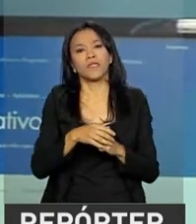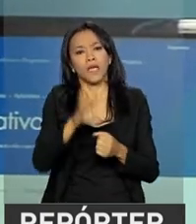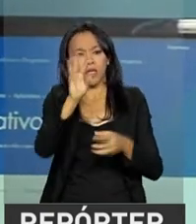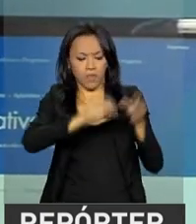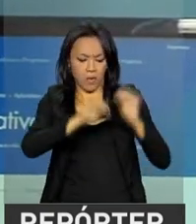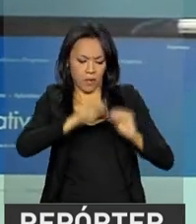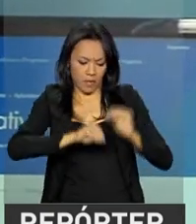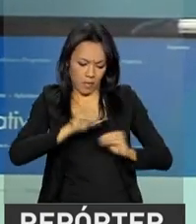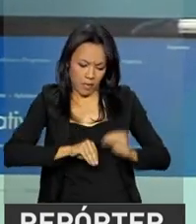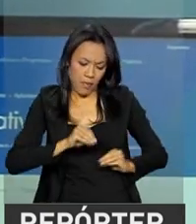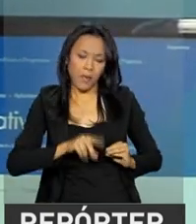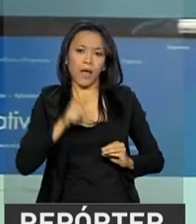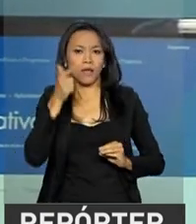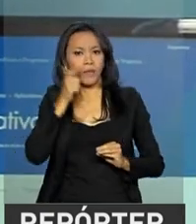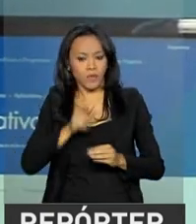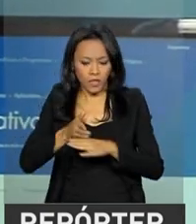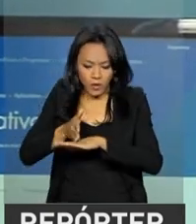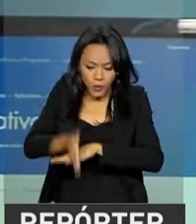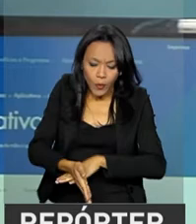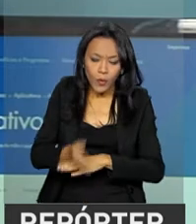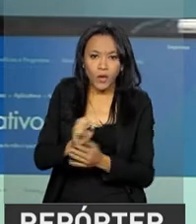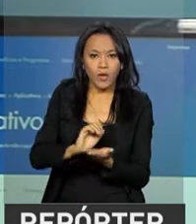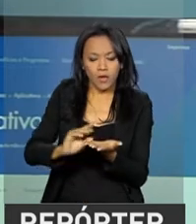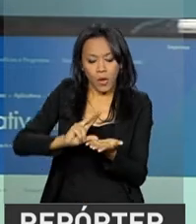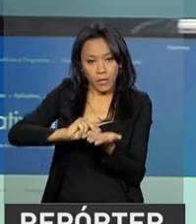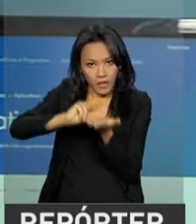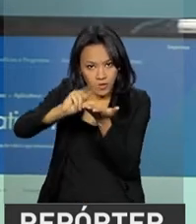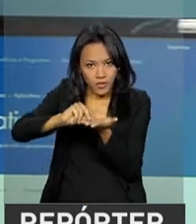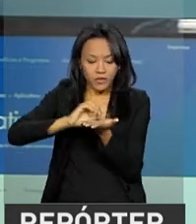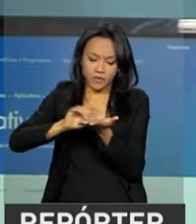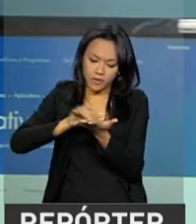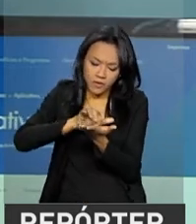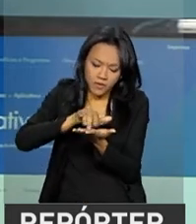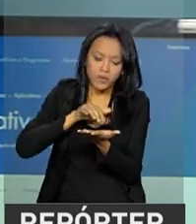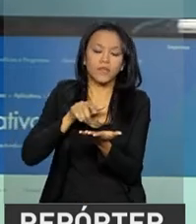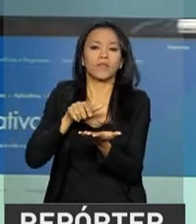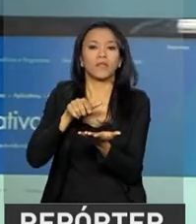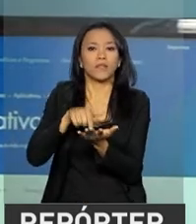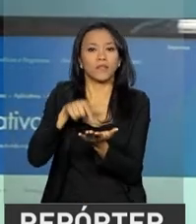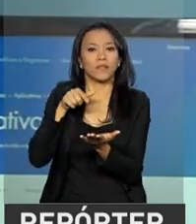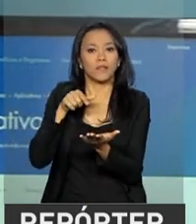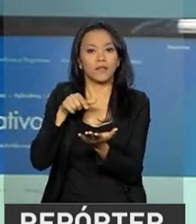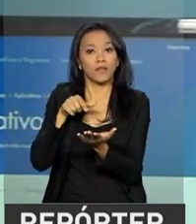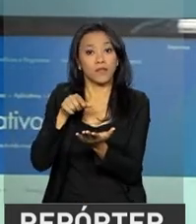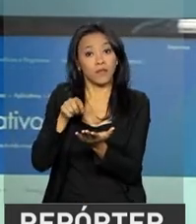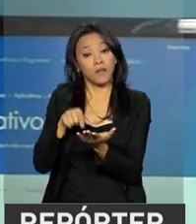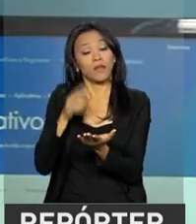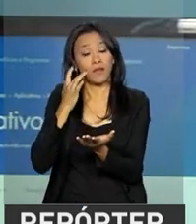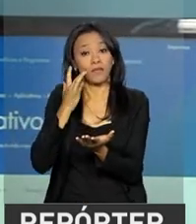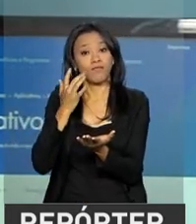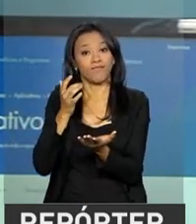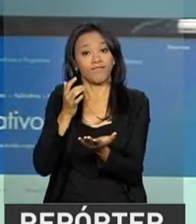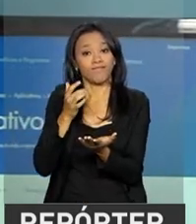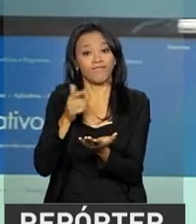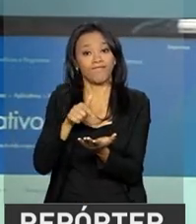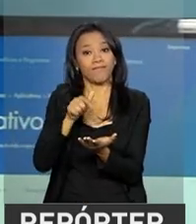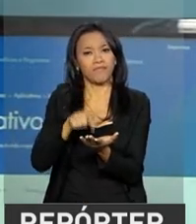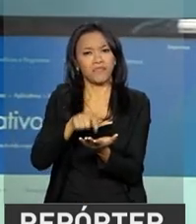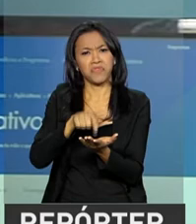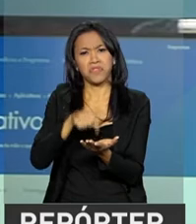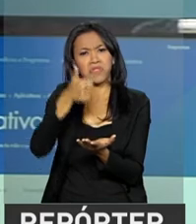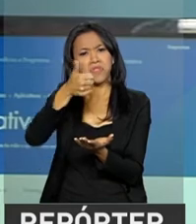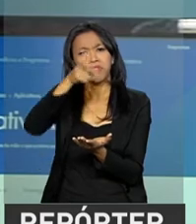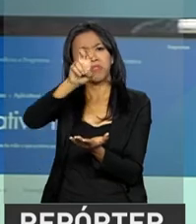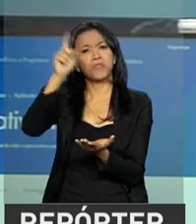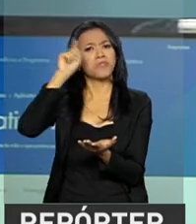Aí baixei o aplicativo, digitei o número do NIS no aplicativo, acho que foi 15